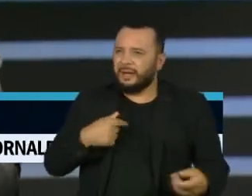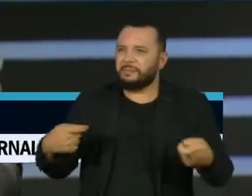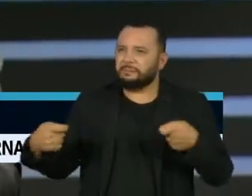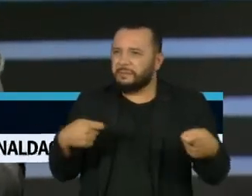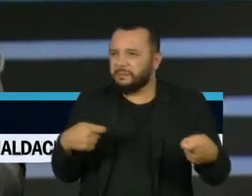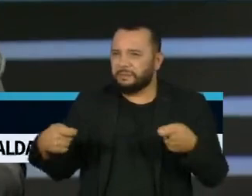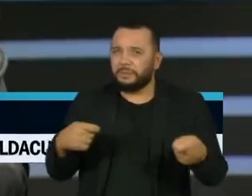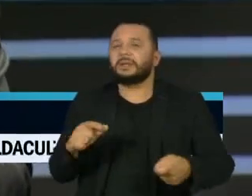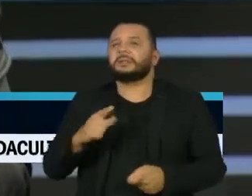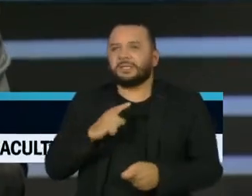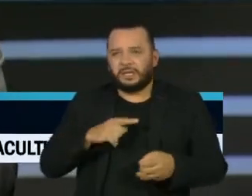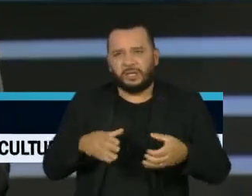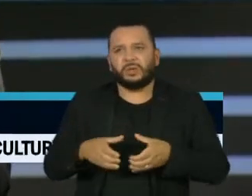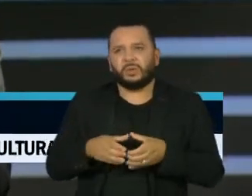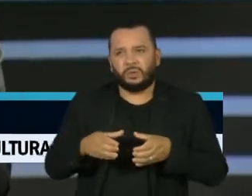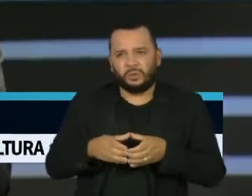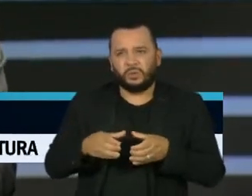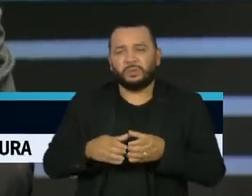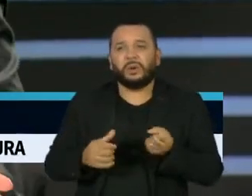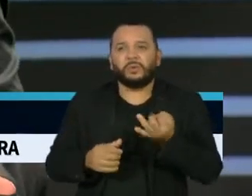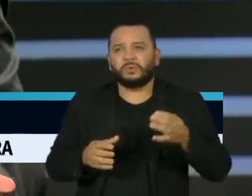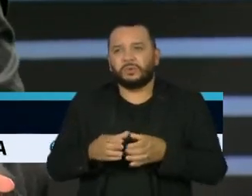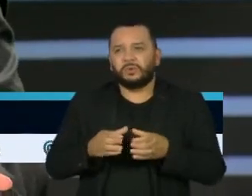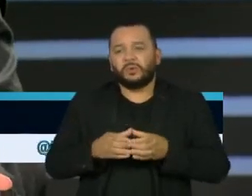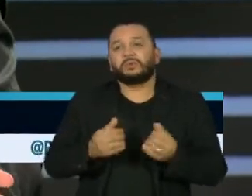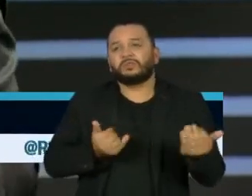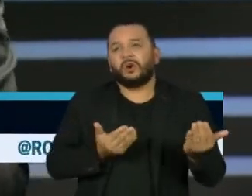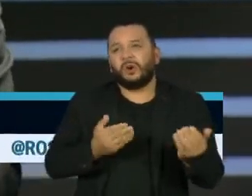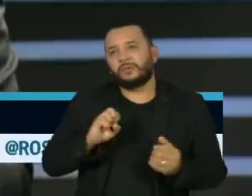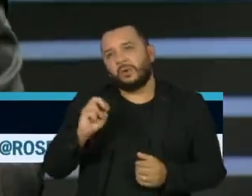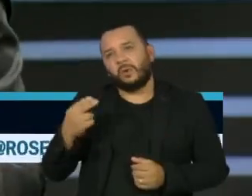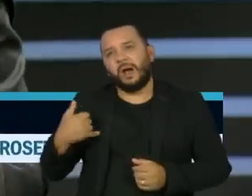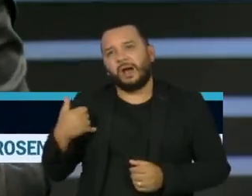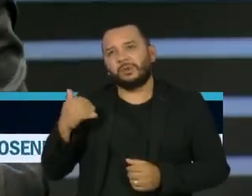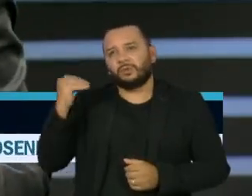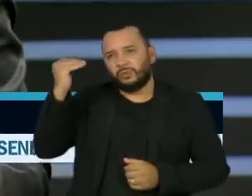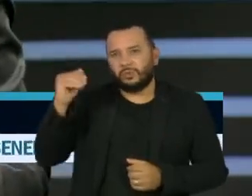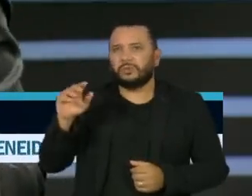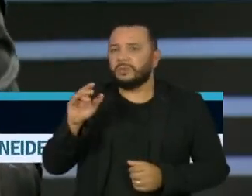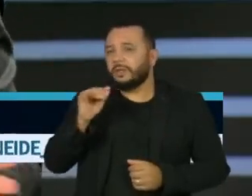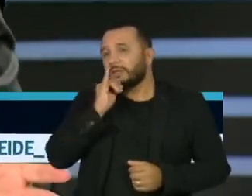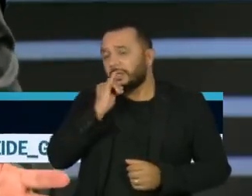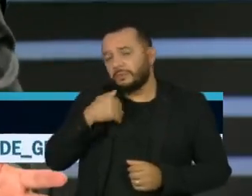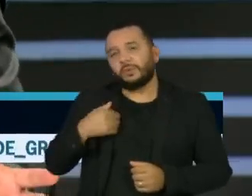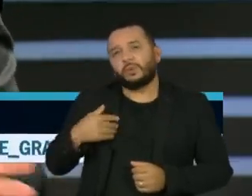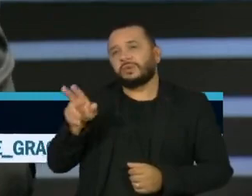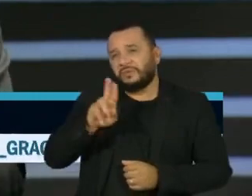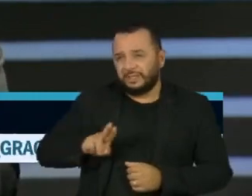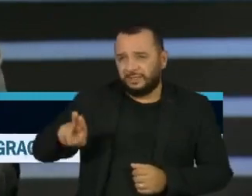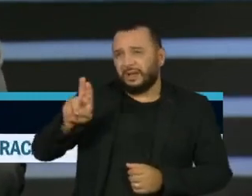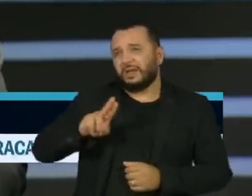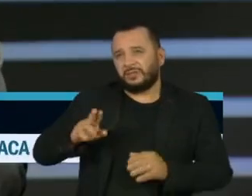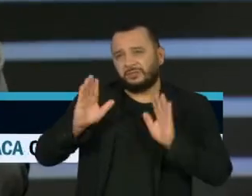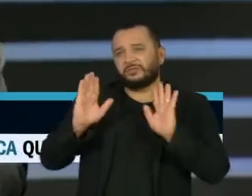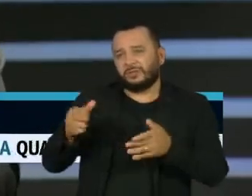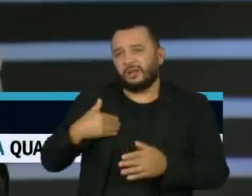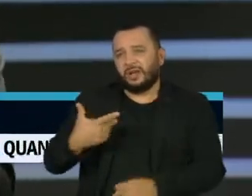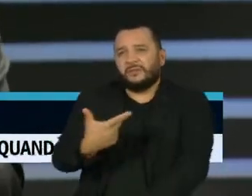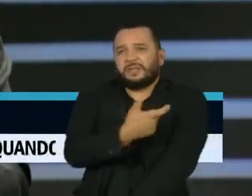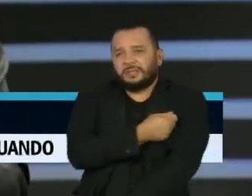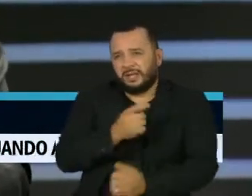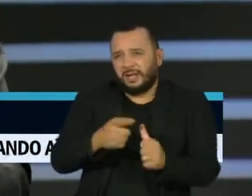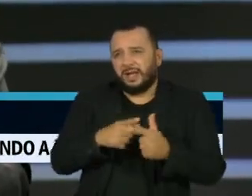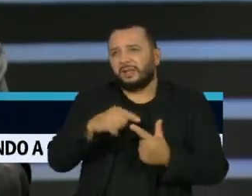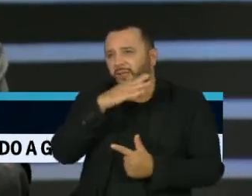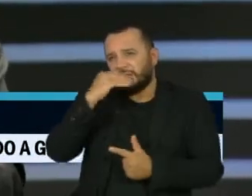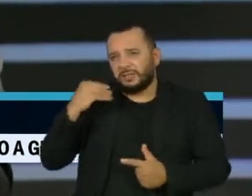claro que uma um grupo bem grande de jovens adultos se ou seja estudantes de ensino superior já estão vacinados adolescente